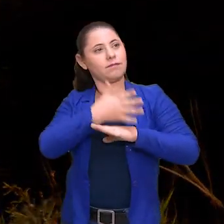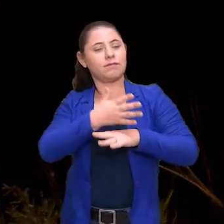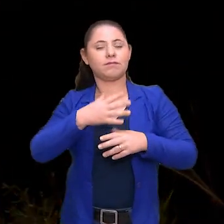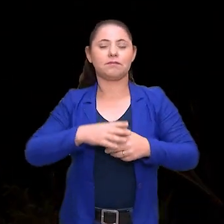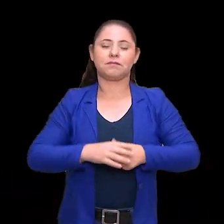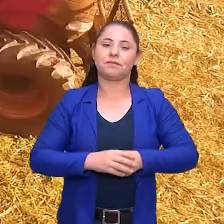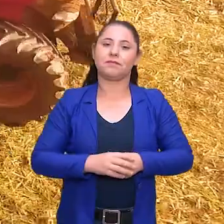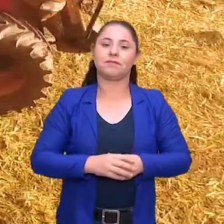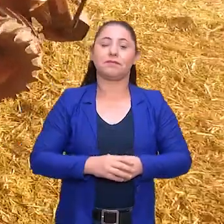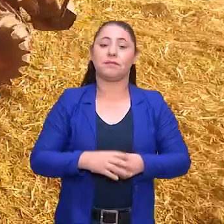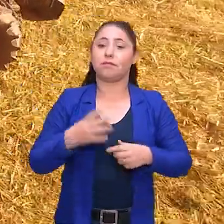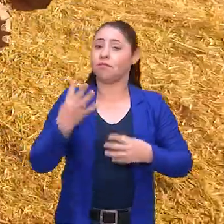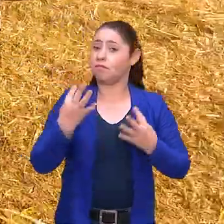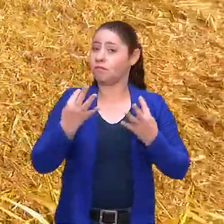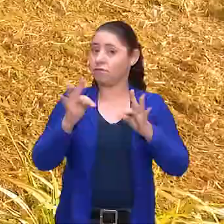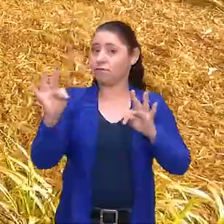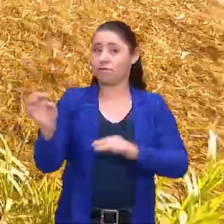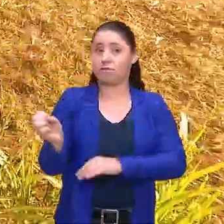passa.